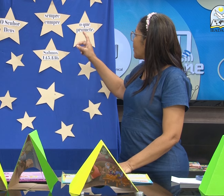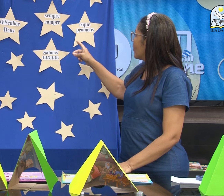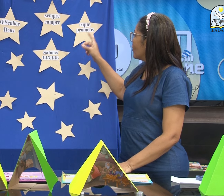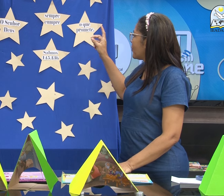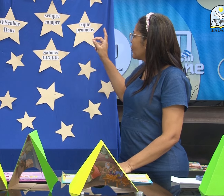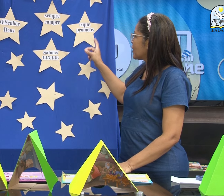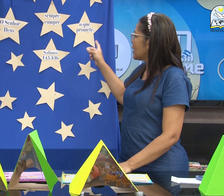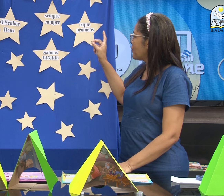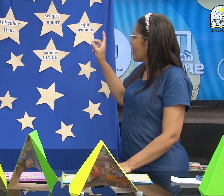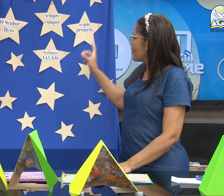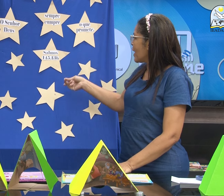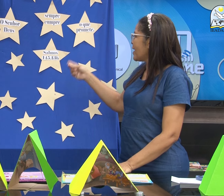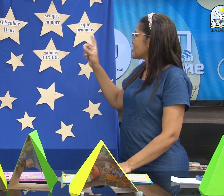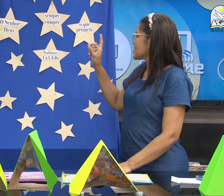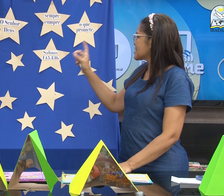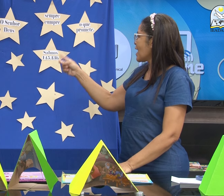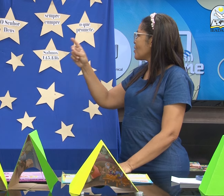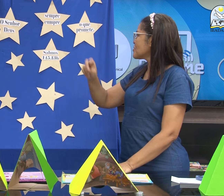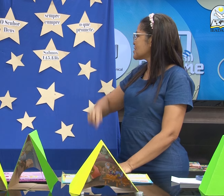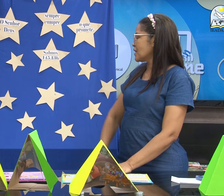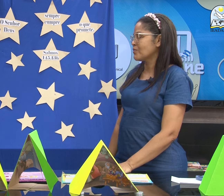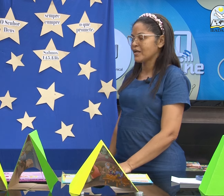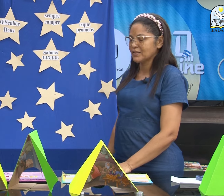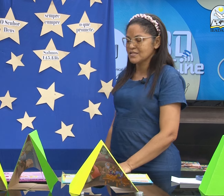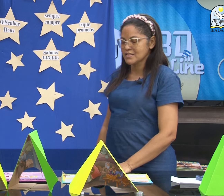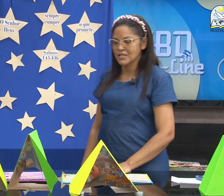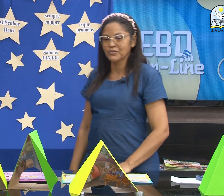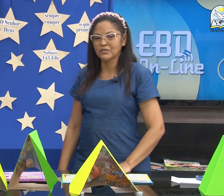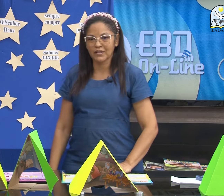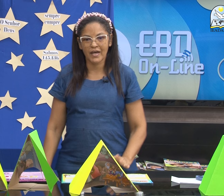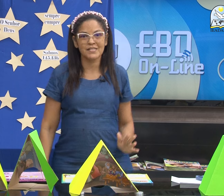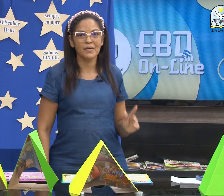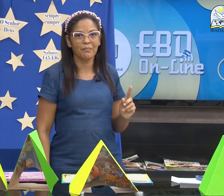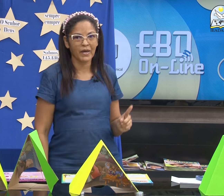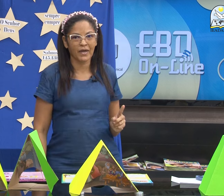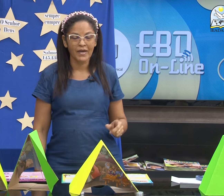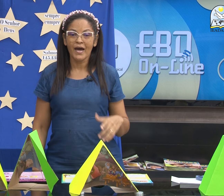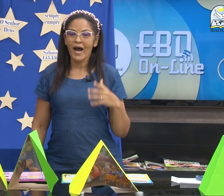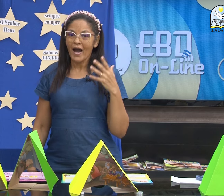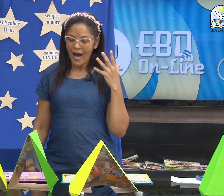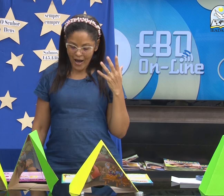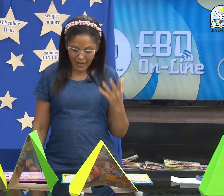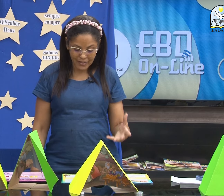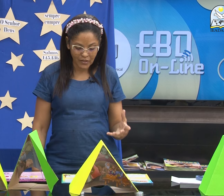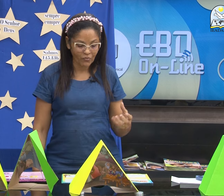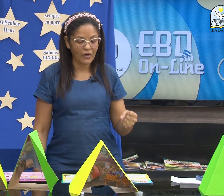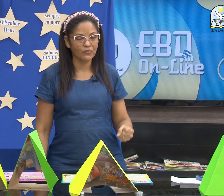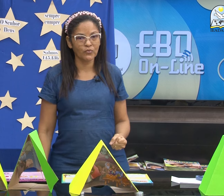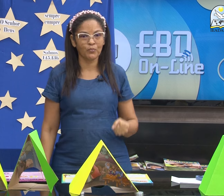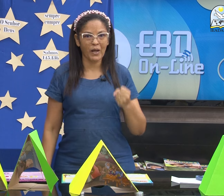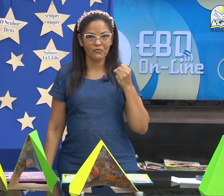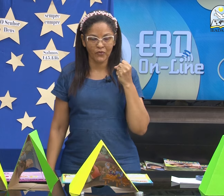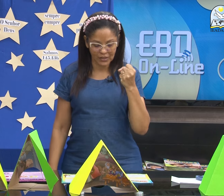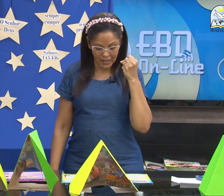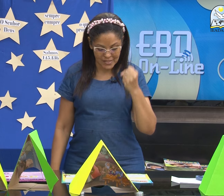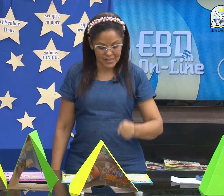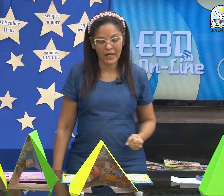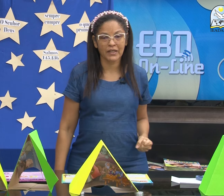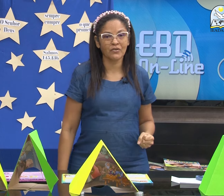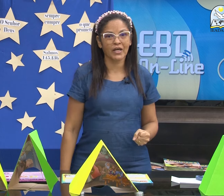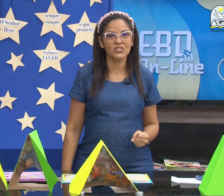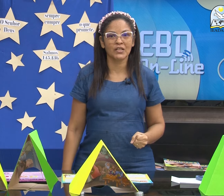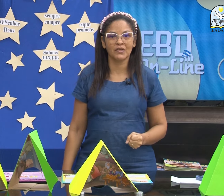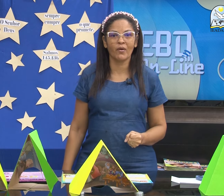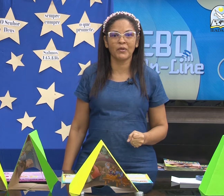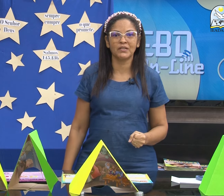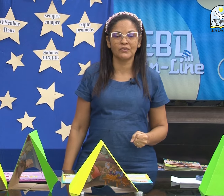sempre cumpre o que promete Salmos 145 13b aí uma um para fortalecer